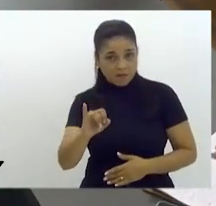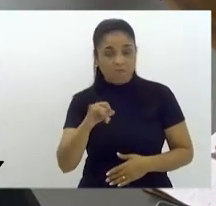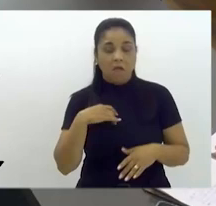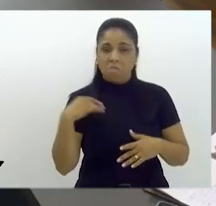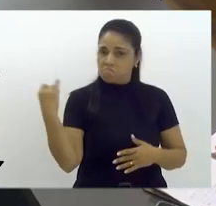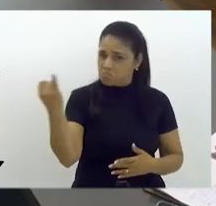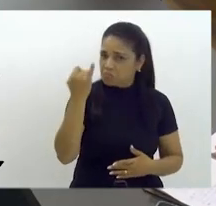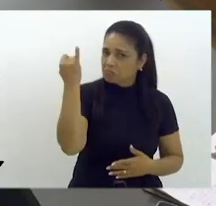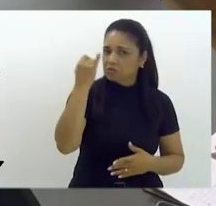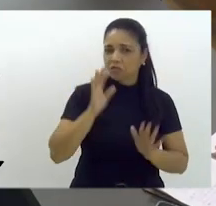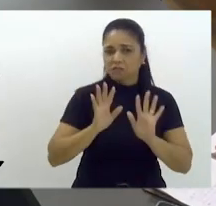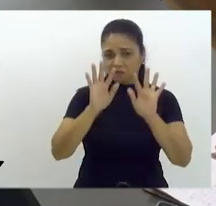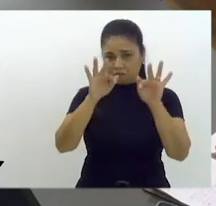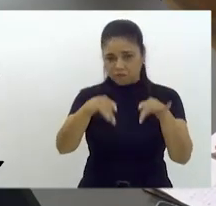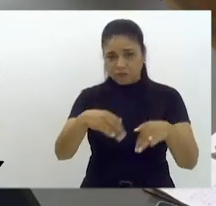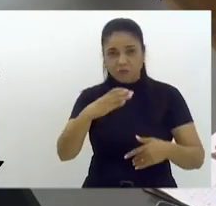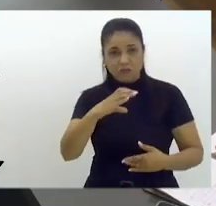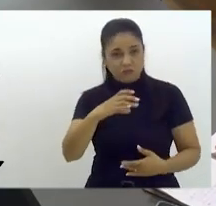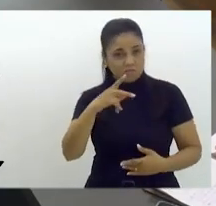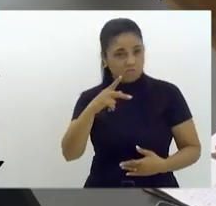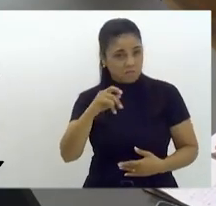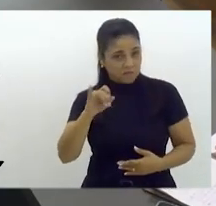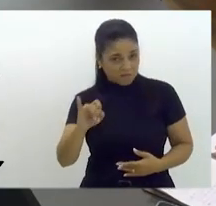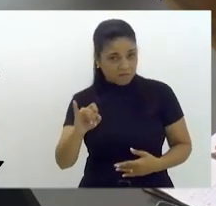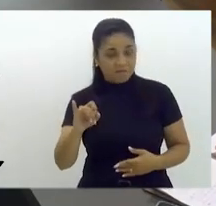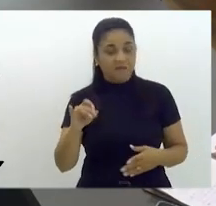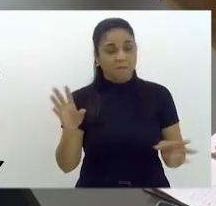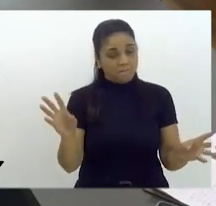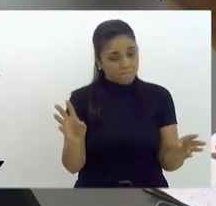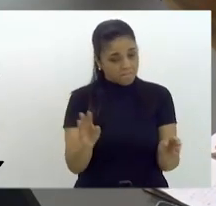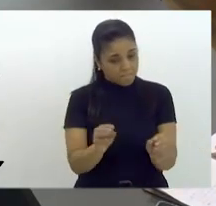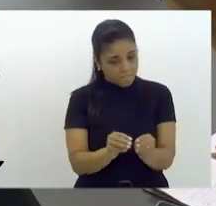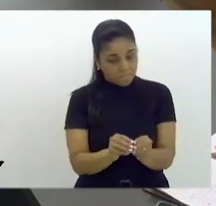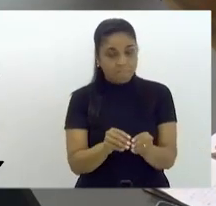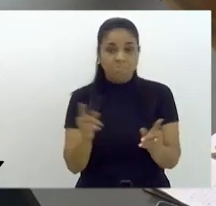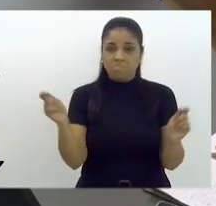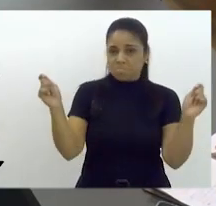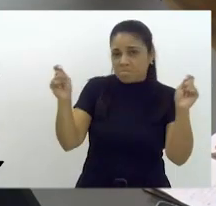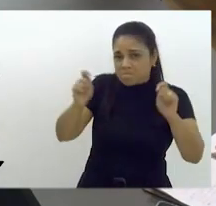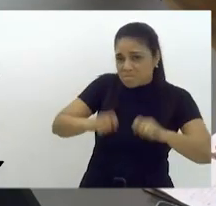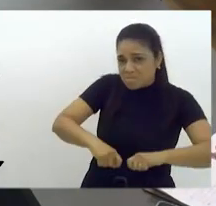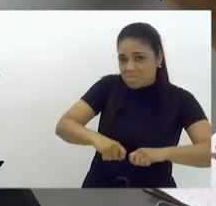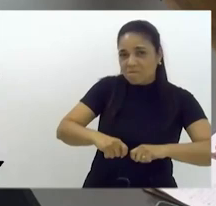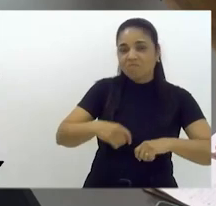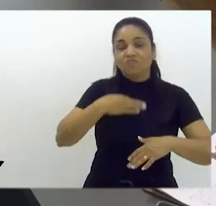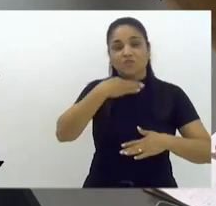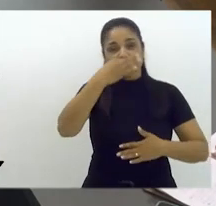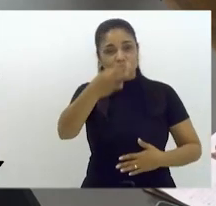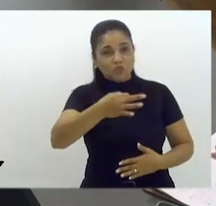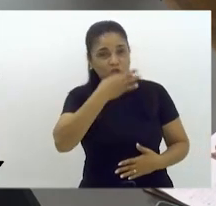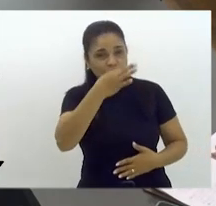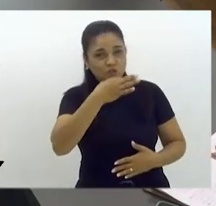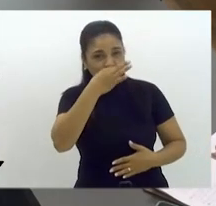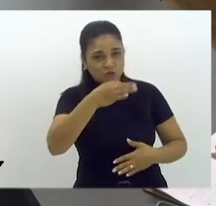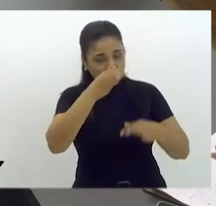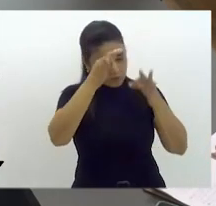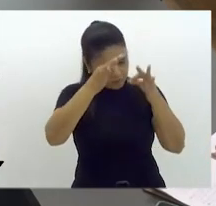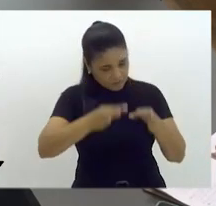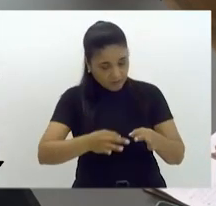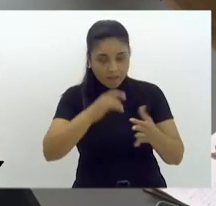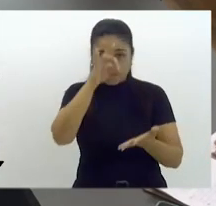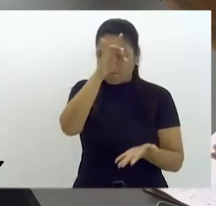ao término da CPI a gente ter aqui é uma possibilidade de ter sugestões concretas que